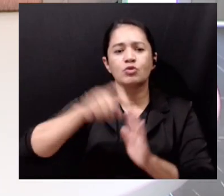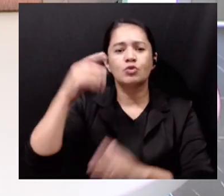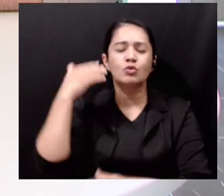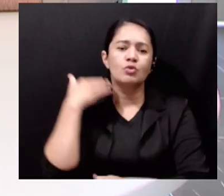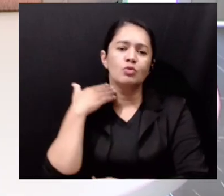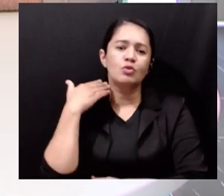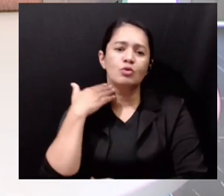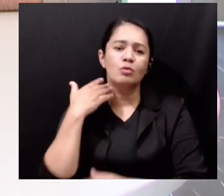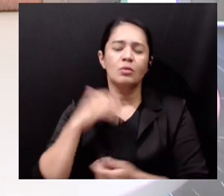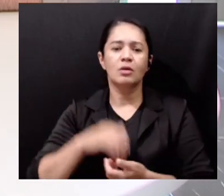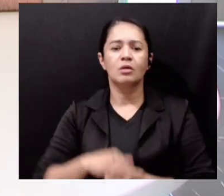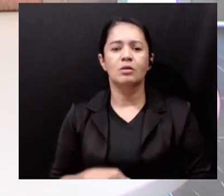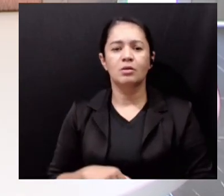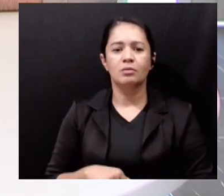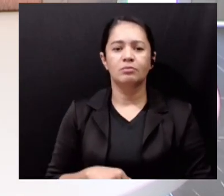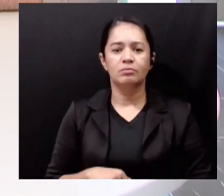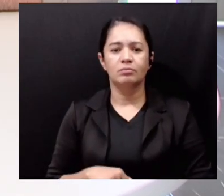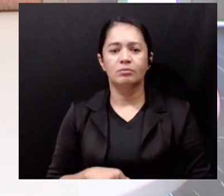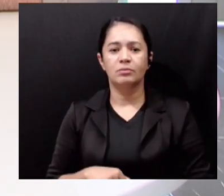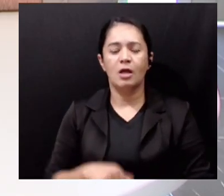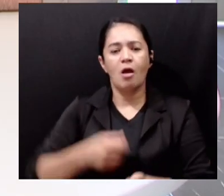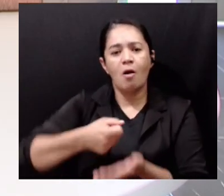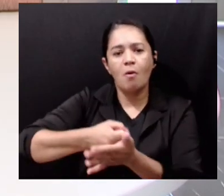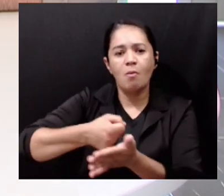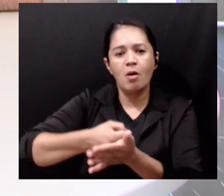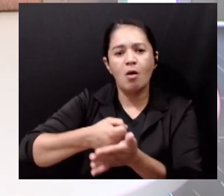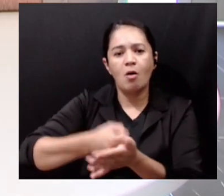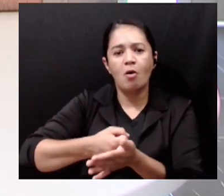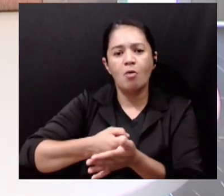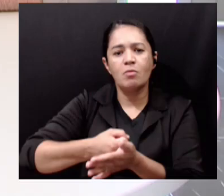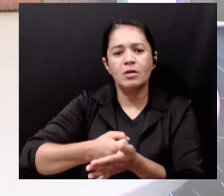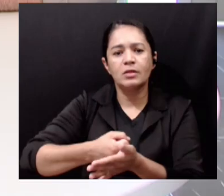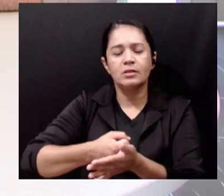é uma cobrança que os bancos fazem pela